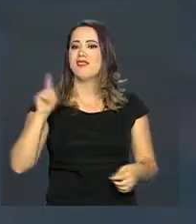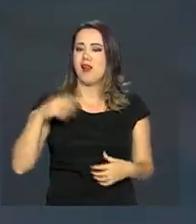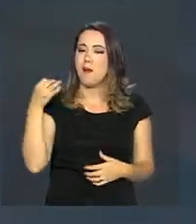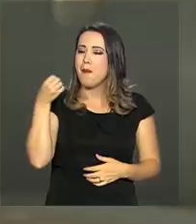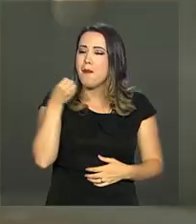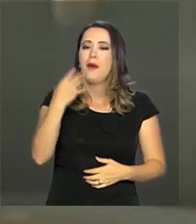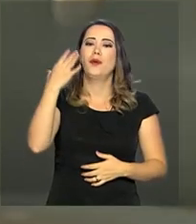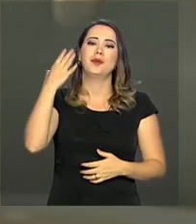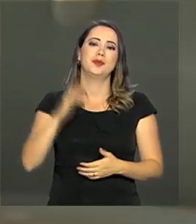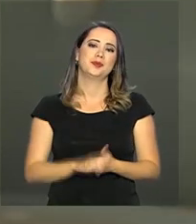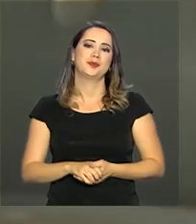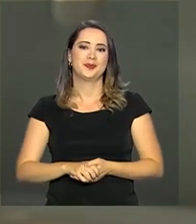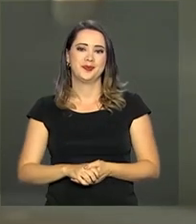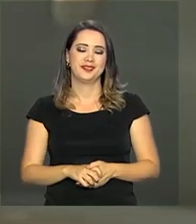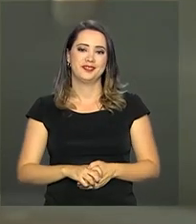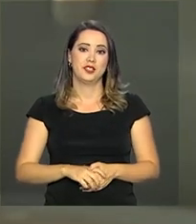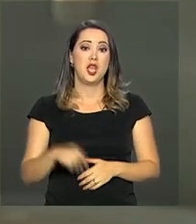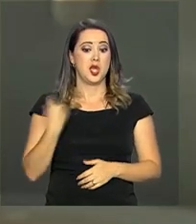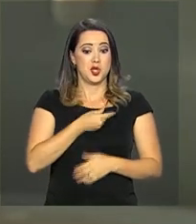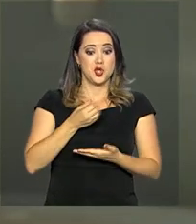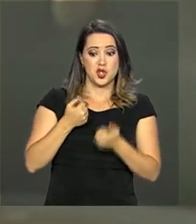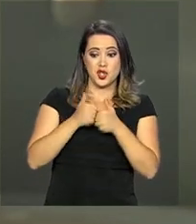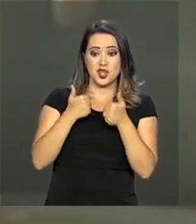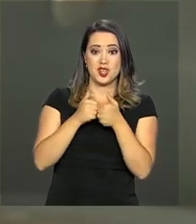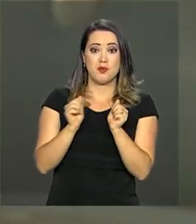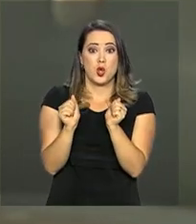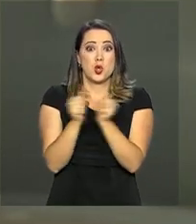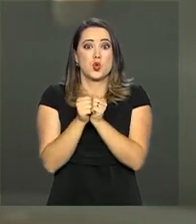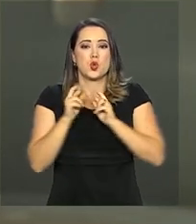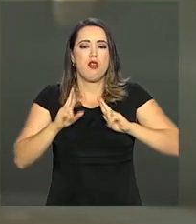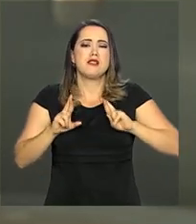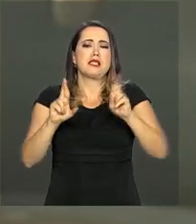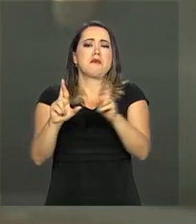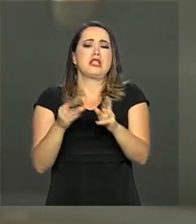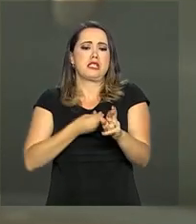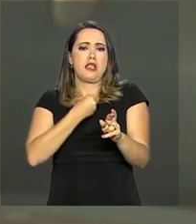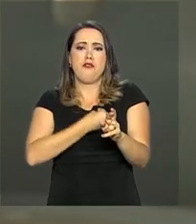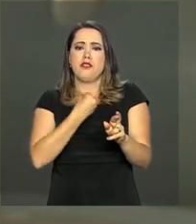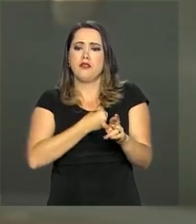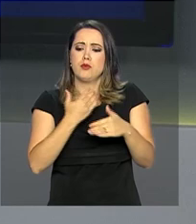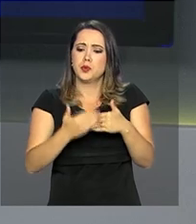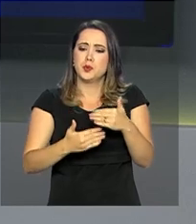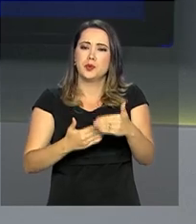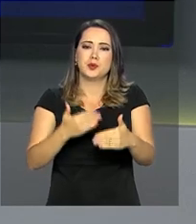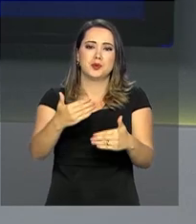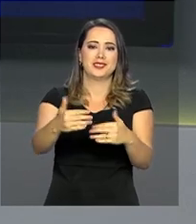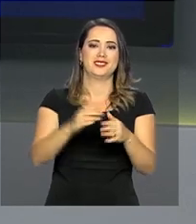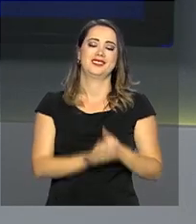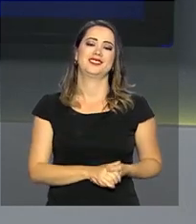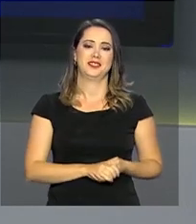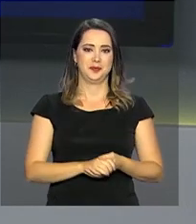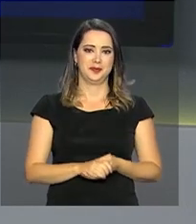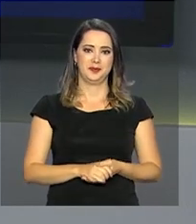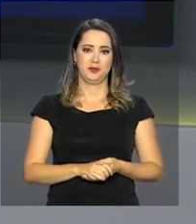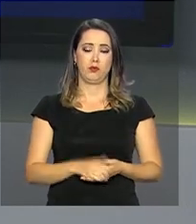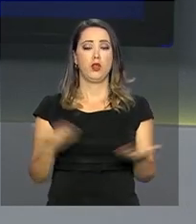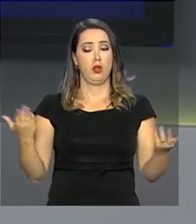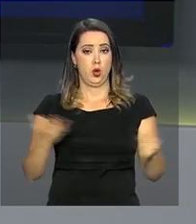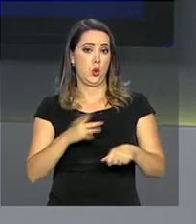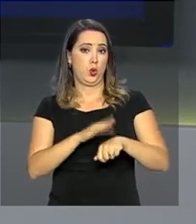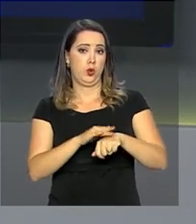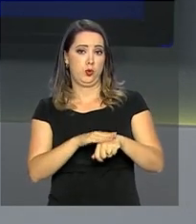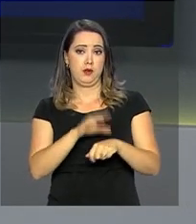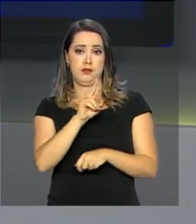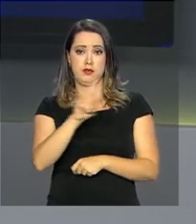gratificante transportando a esperança de uma prolongação de uma vida com o surto de sarampo